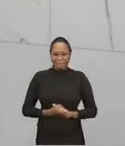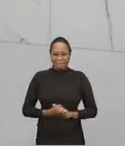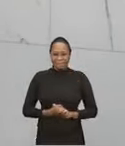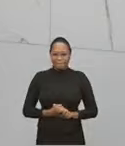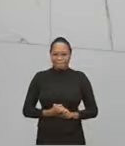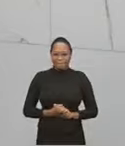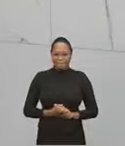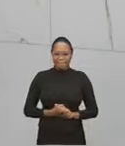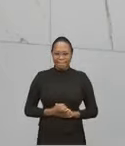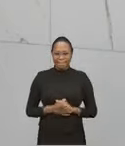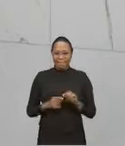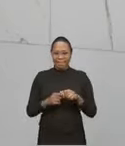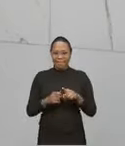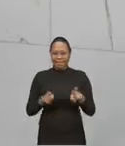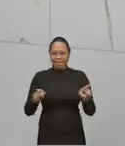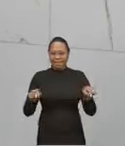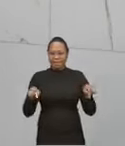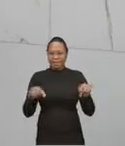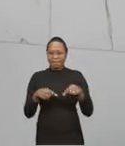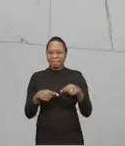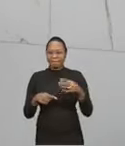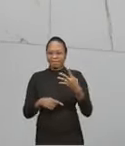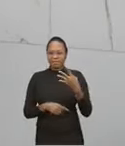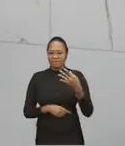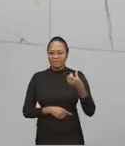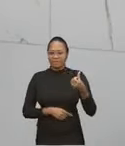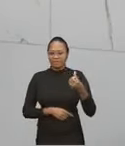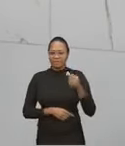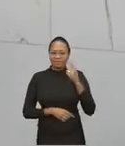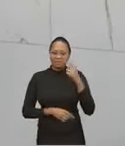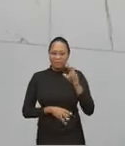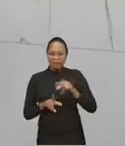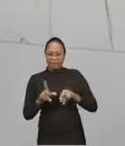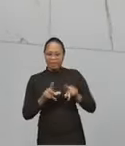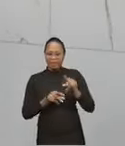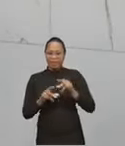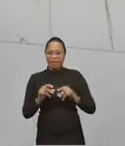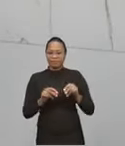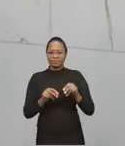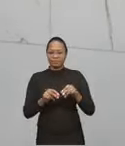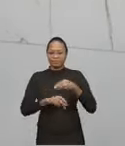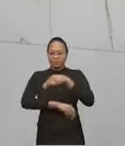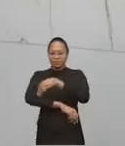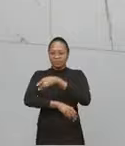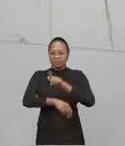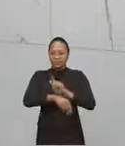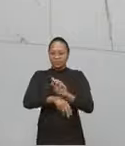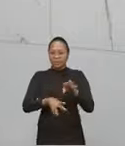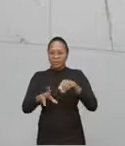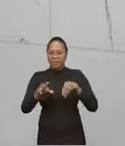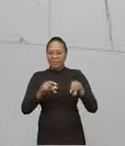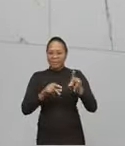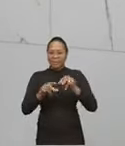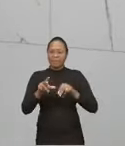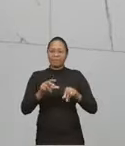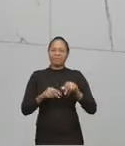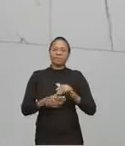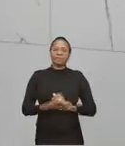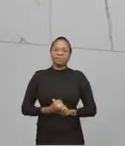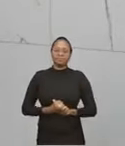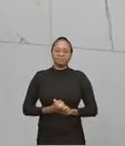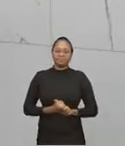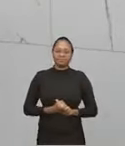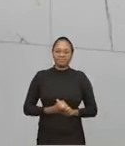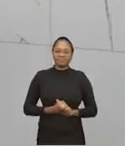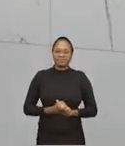Aí o campo dos 46 fez a maquiagem. O campo de Monte Gordo, maquiagem. Camaçari, vereador Niltinho,